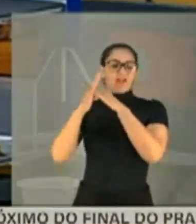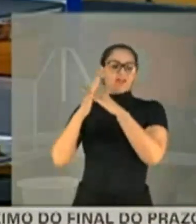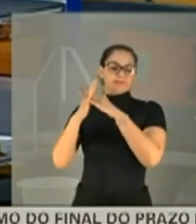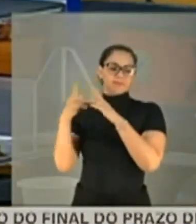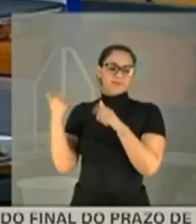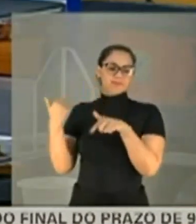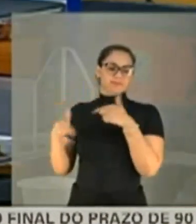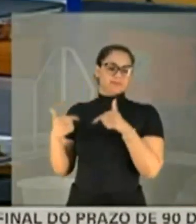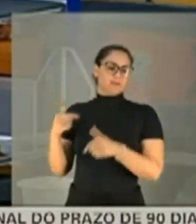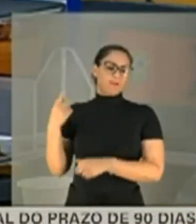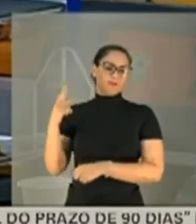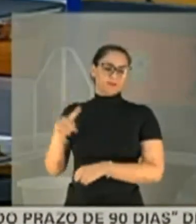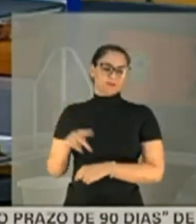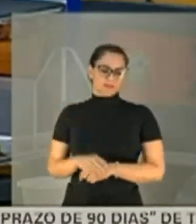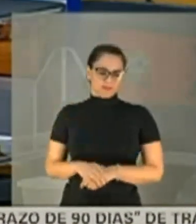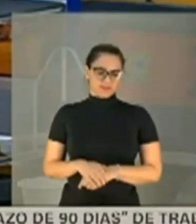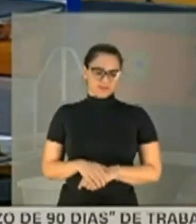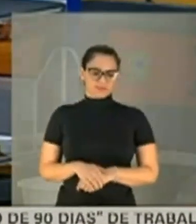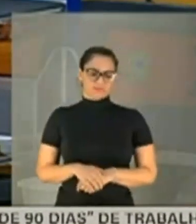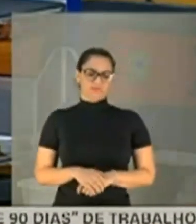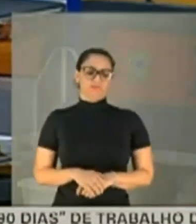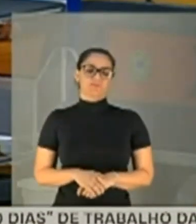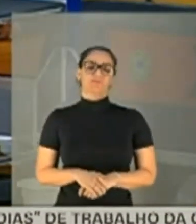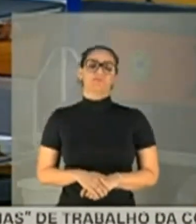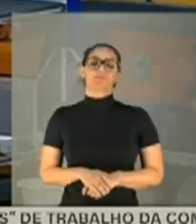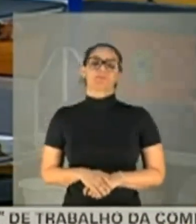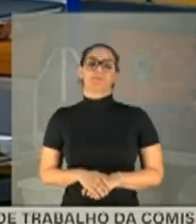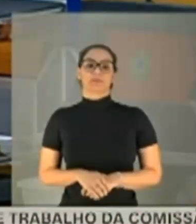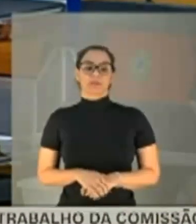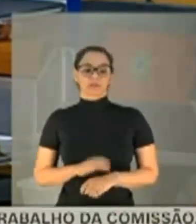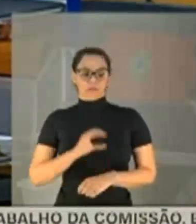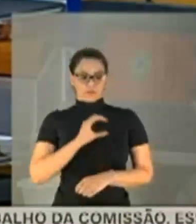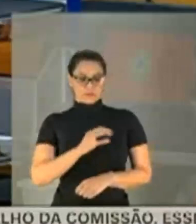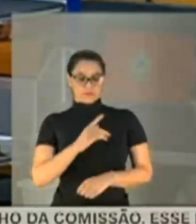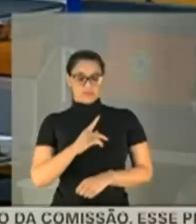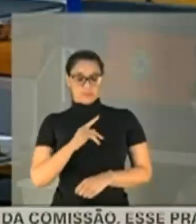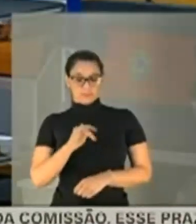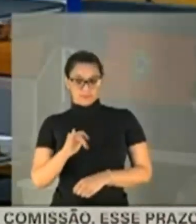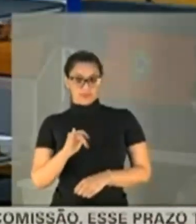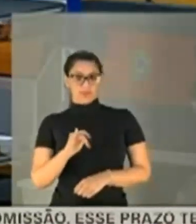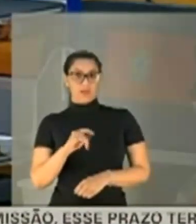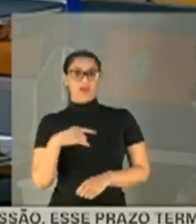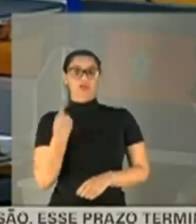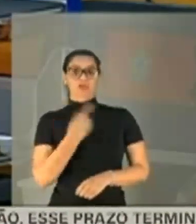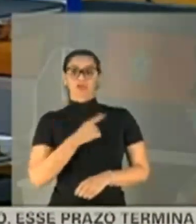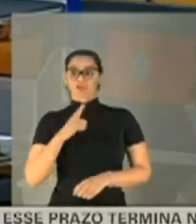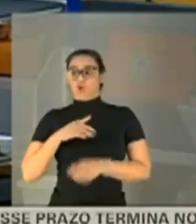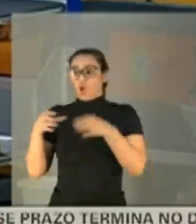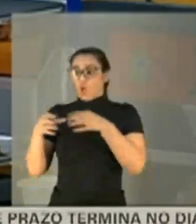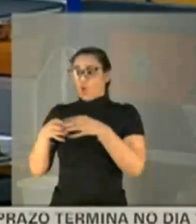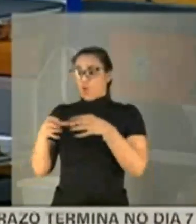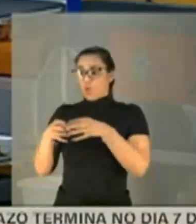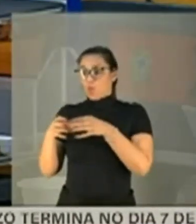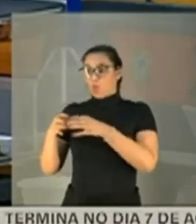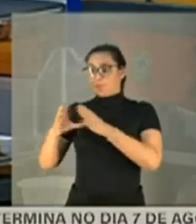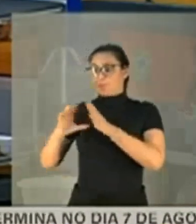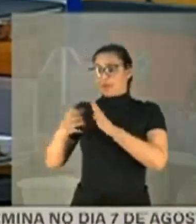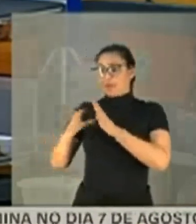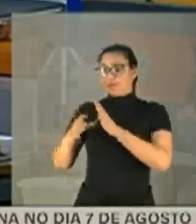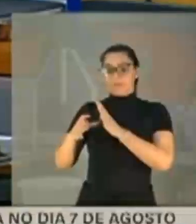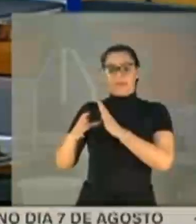ultrapassa a sua função, e em vez de uma comissão parlamentar de inquérito, a gente tem uma comissão parlamentar